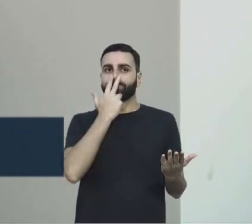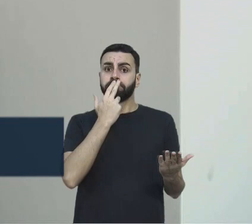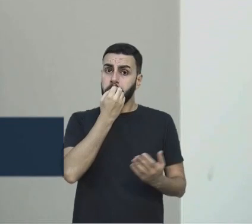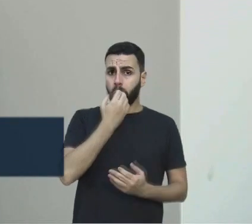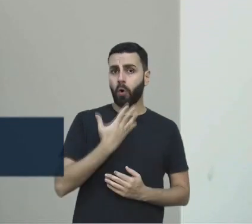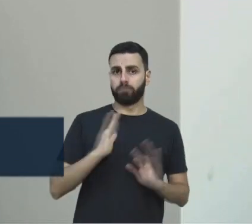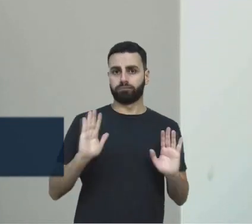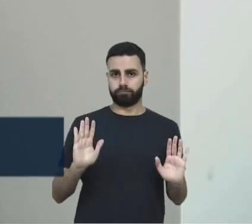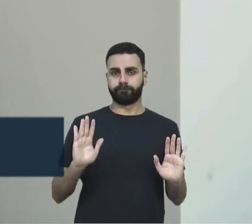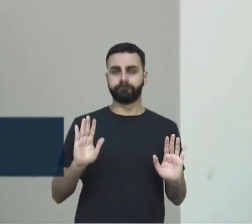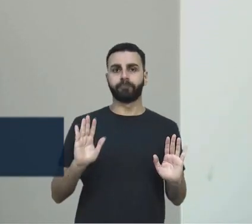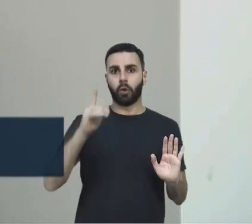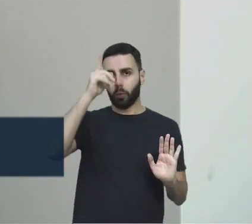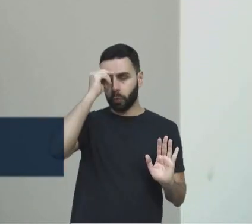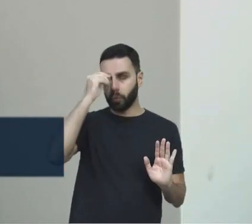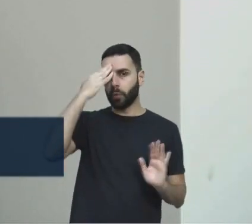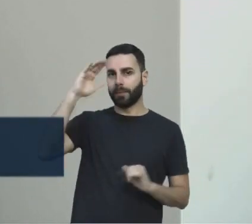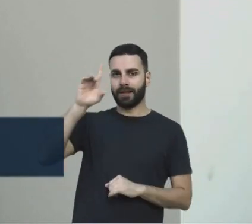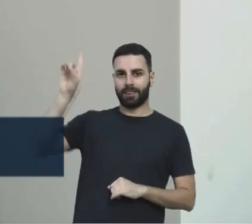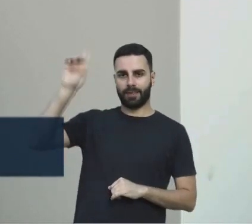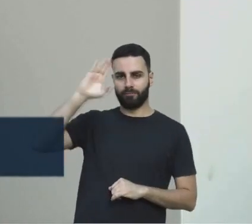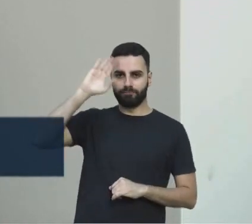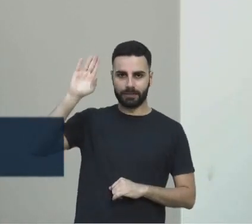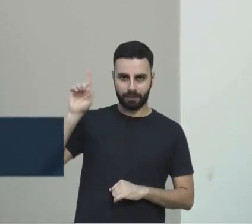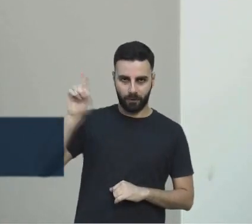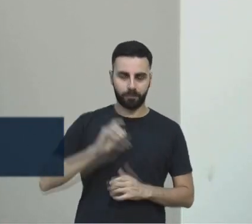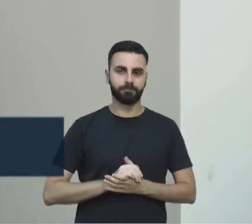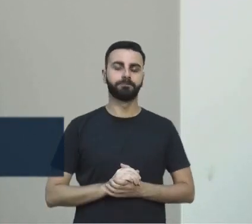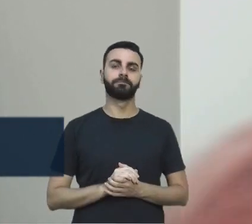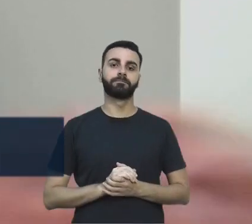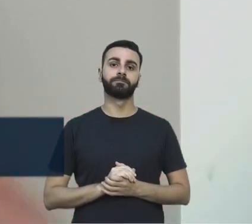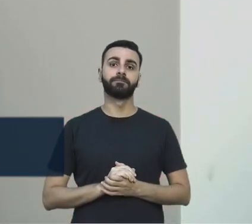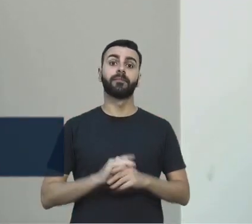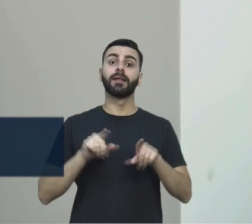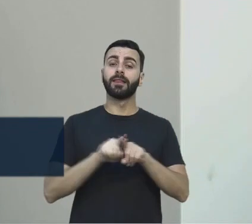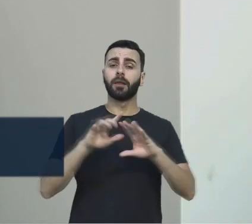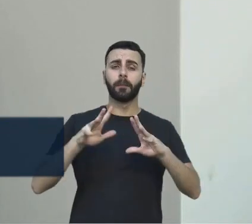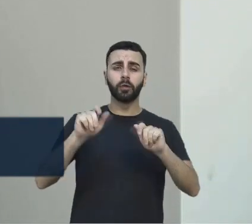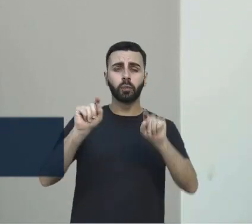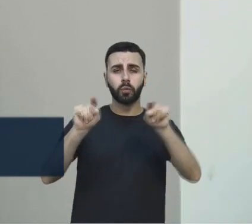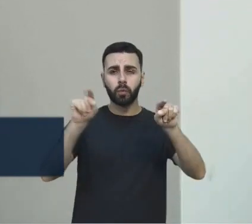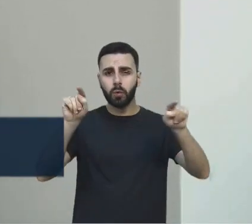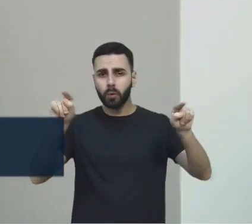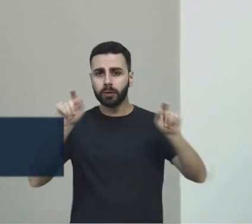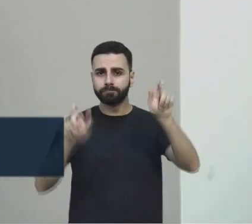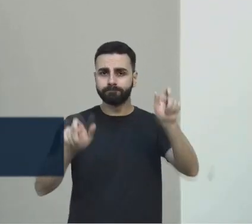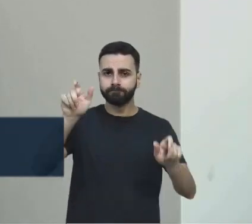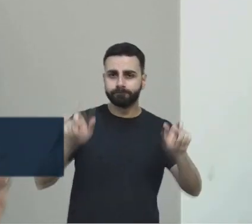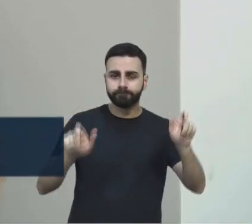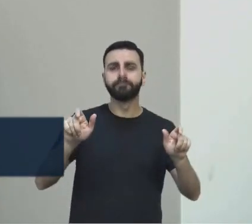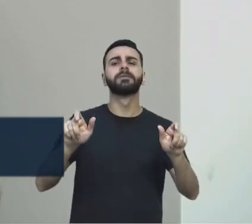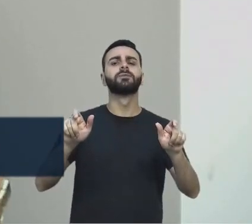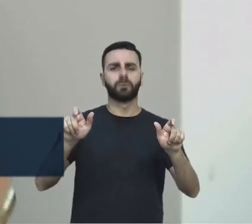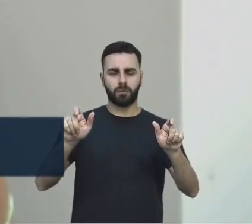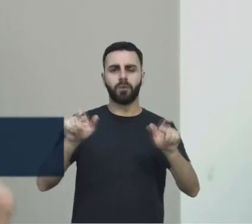boa graças ao nosso Deus em primeiro lugar né e a todos população viçosense a toda